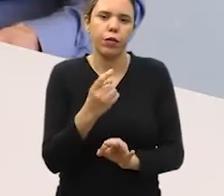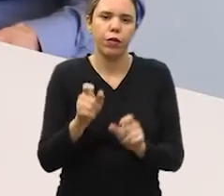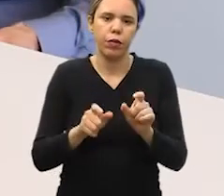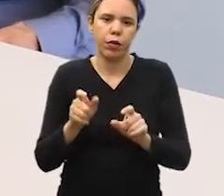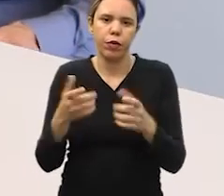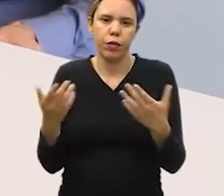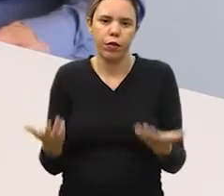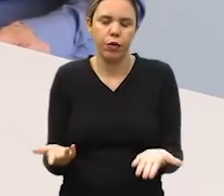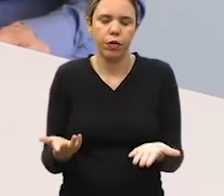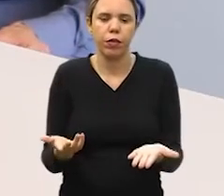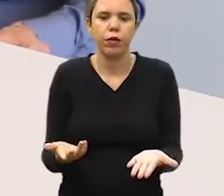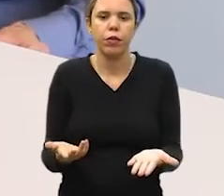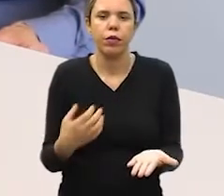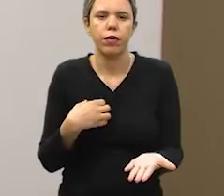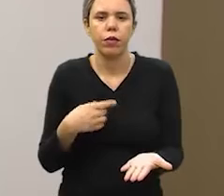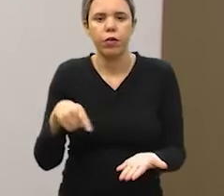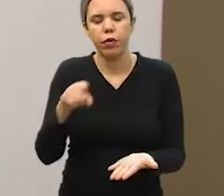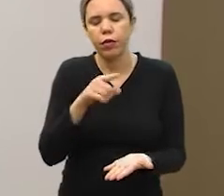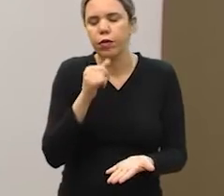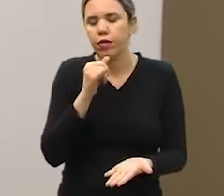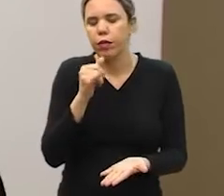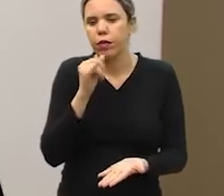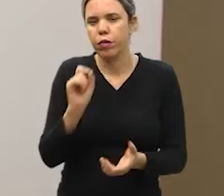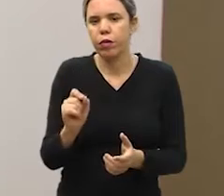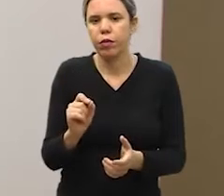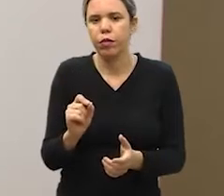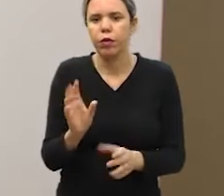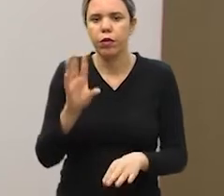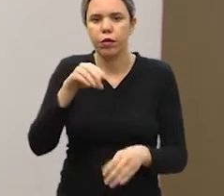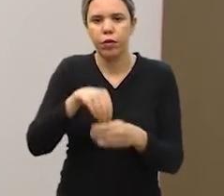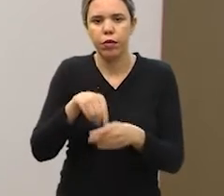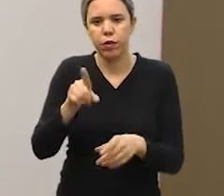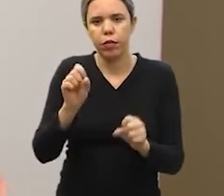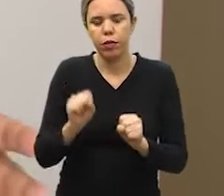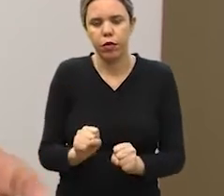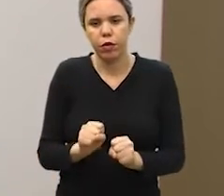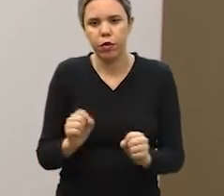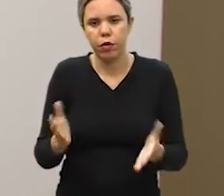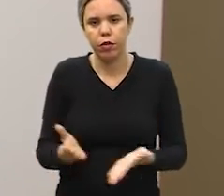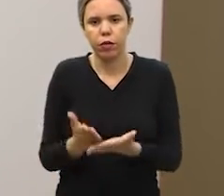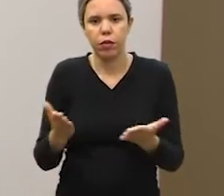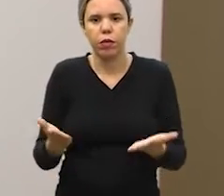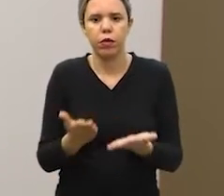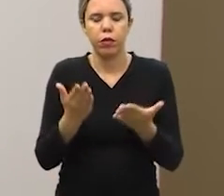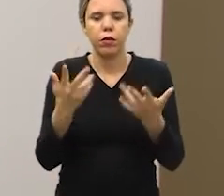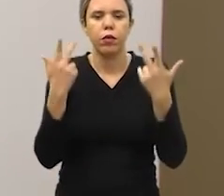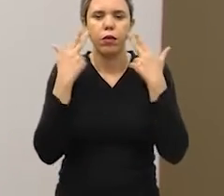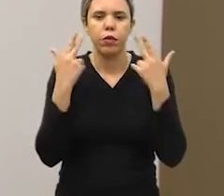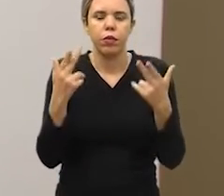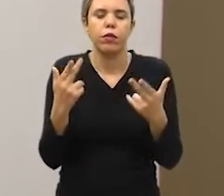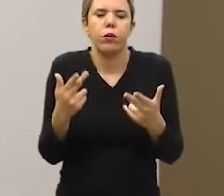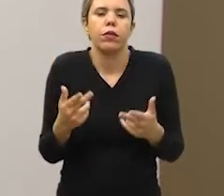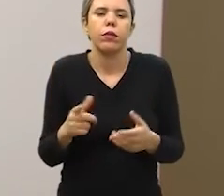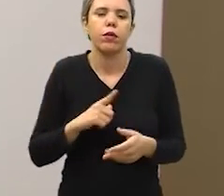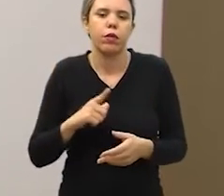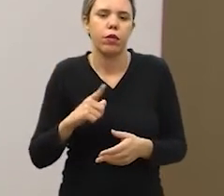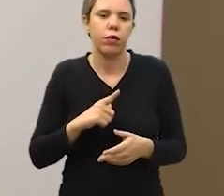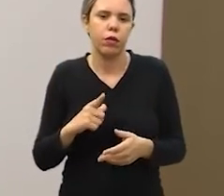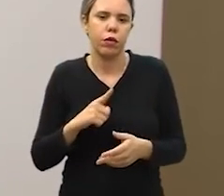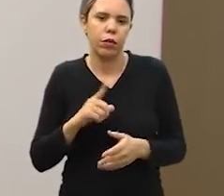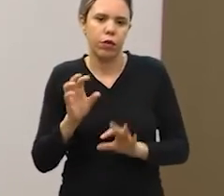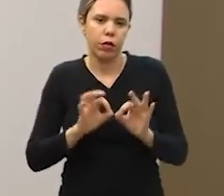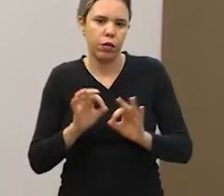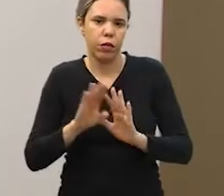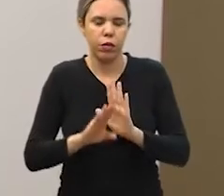cada um. Então, é uma forma de você, dentro do que você pode, contribuir para aquilo que é comum e ainda ter uma forma